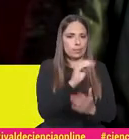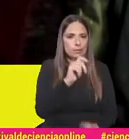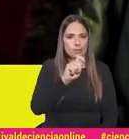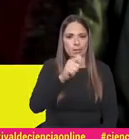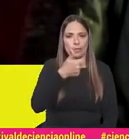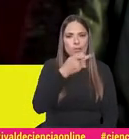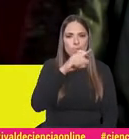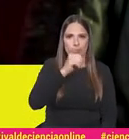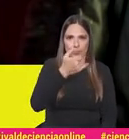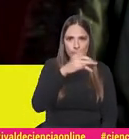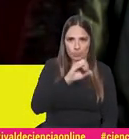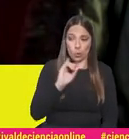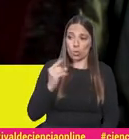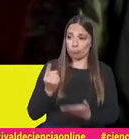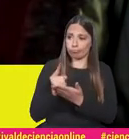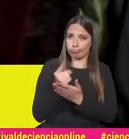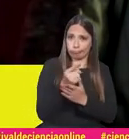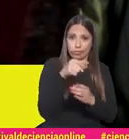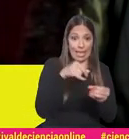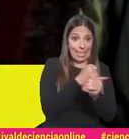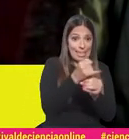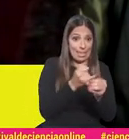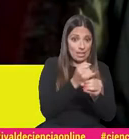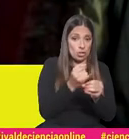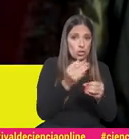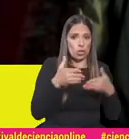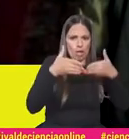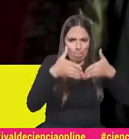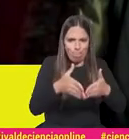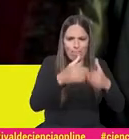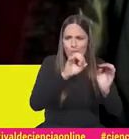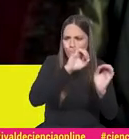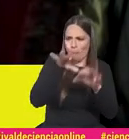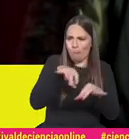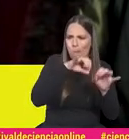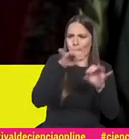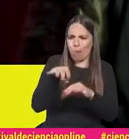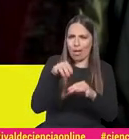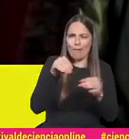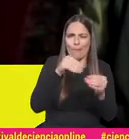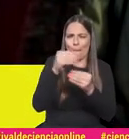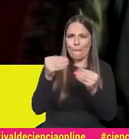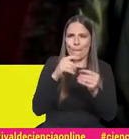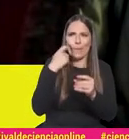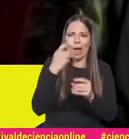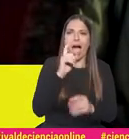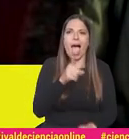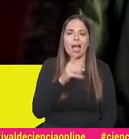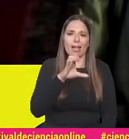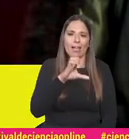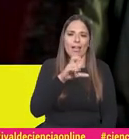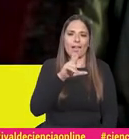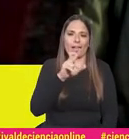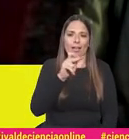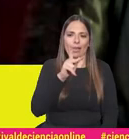às Molucas, Sebastião de Elcano conseguiu encher 2 naus com a tão procurada especiaria, o cravinho.